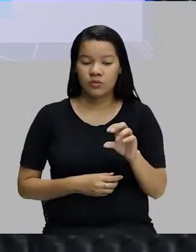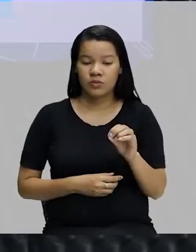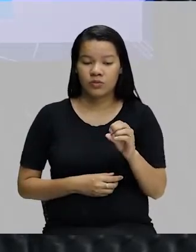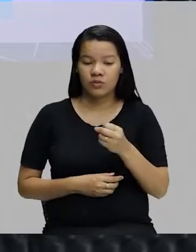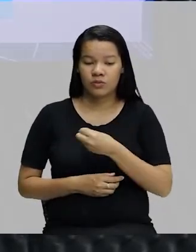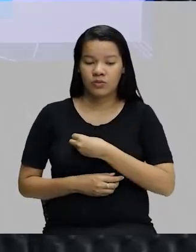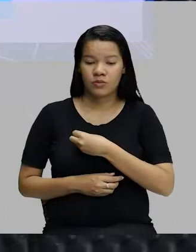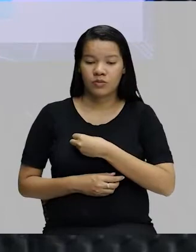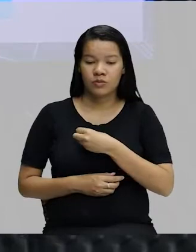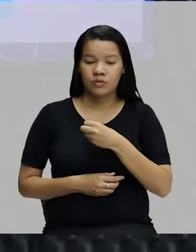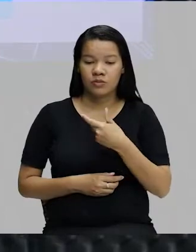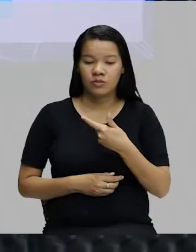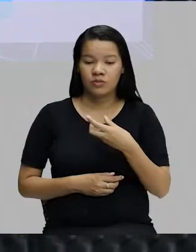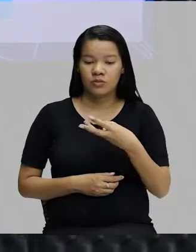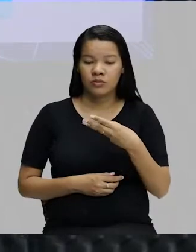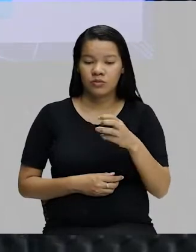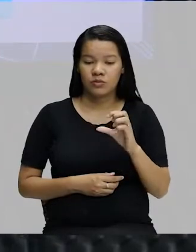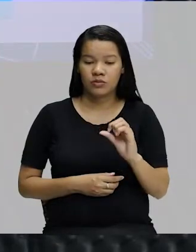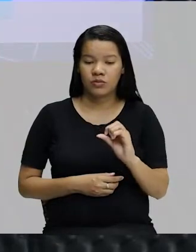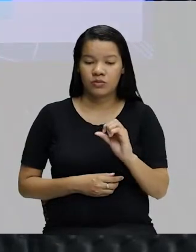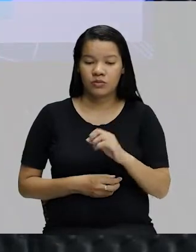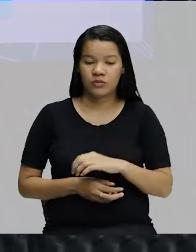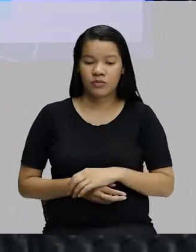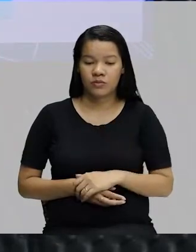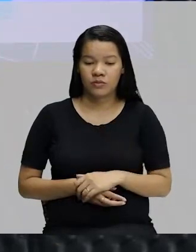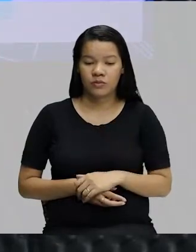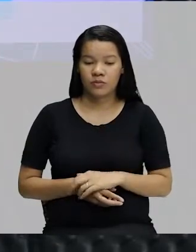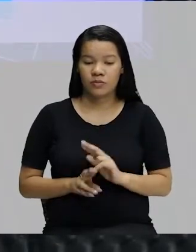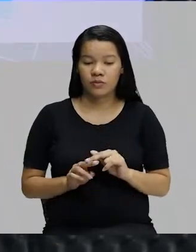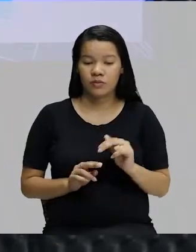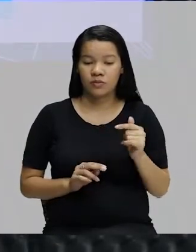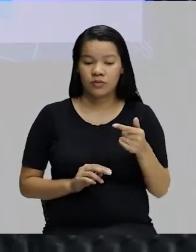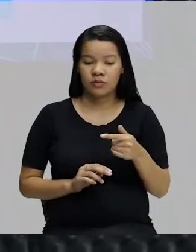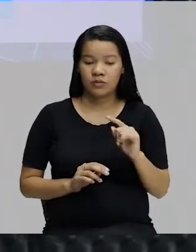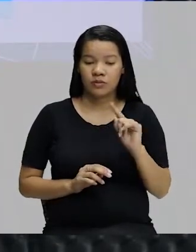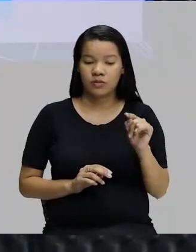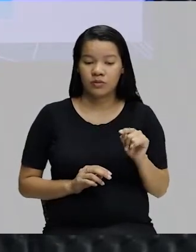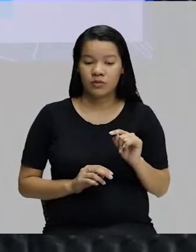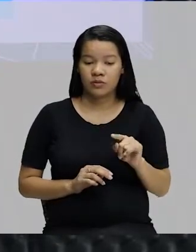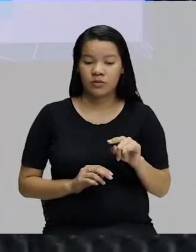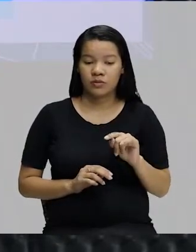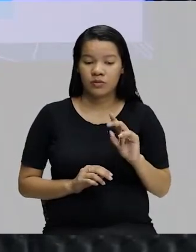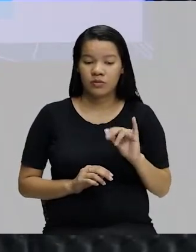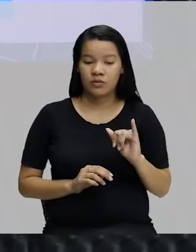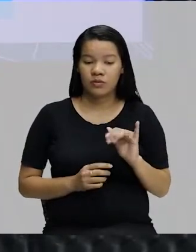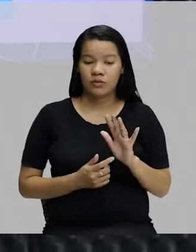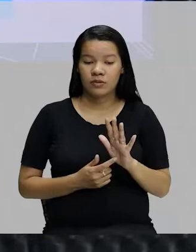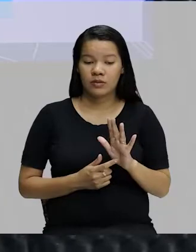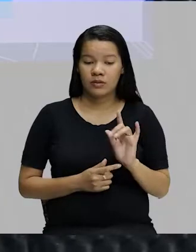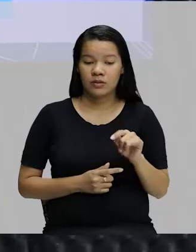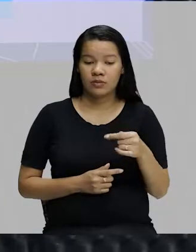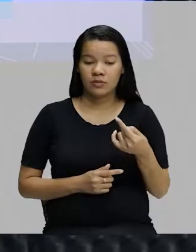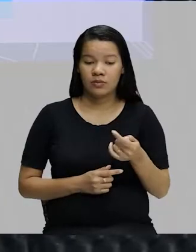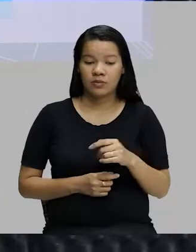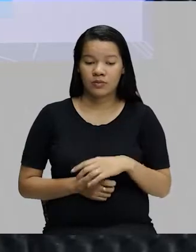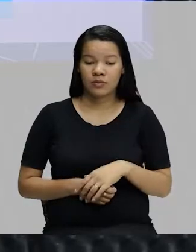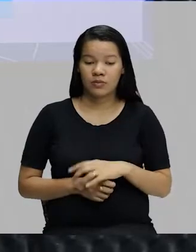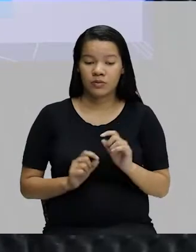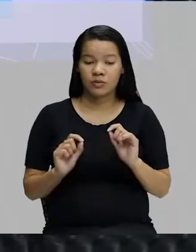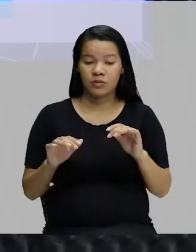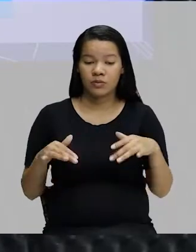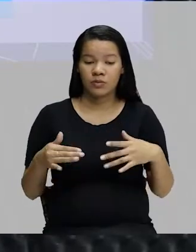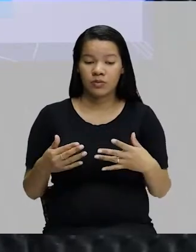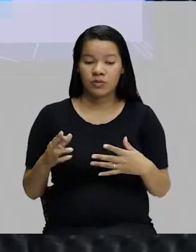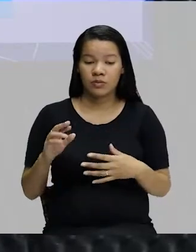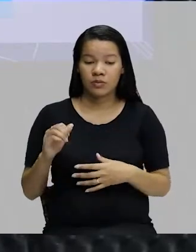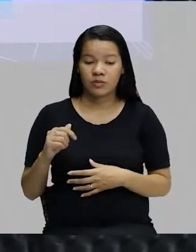239, tudo bem? Ó, ele vai emitir uma radiação, por isso que a interrogação aparece depois. Então, que radiação